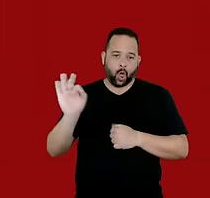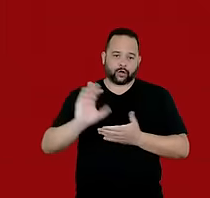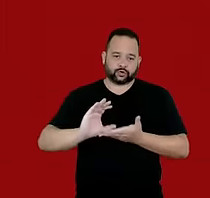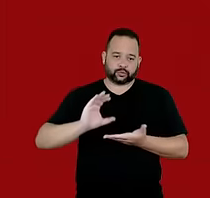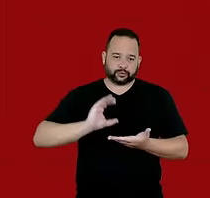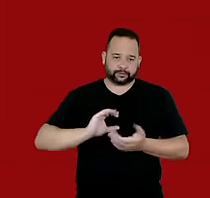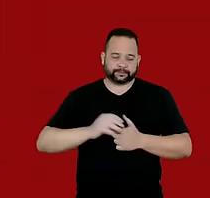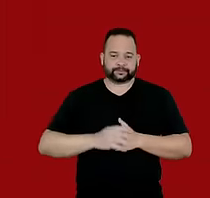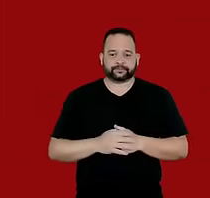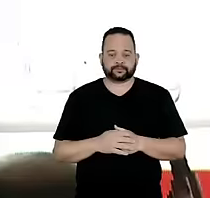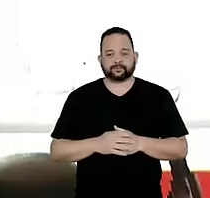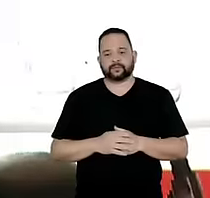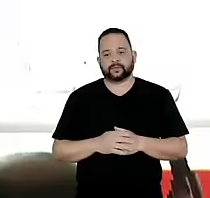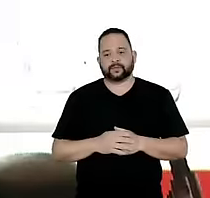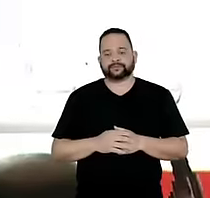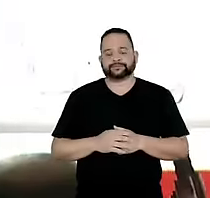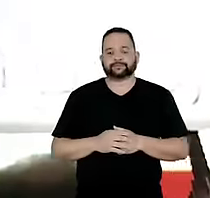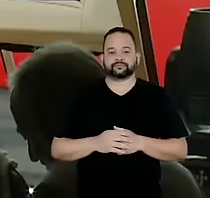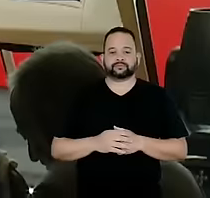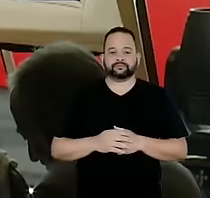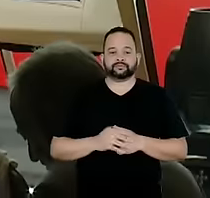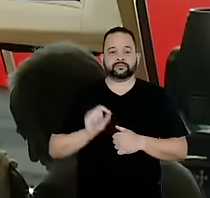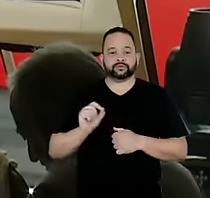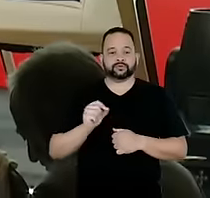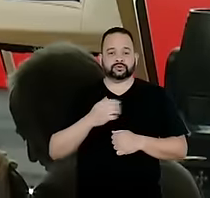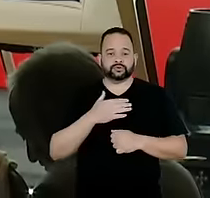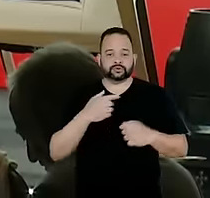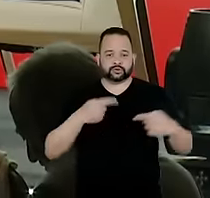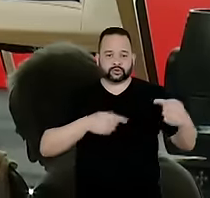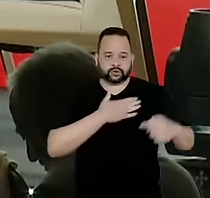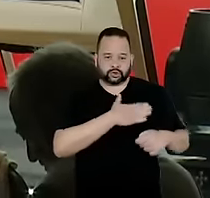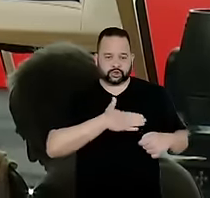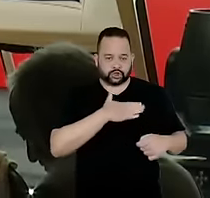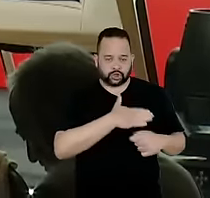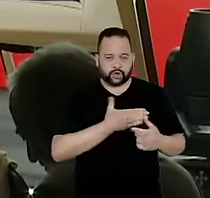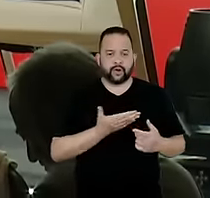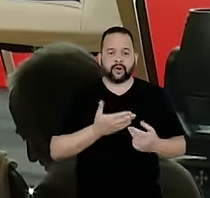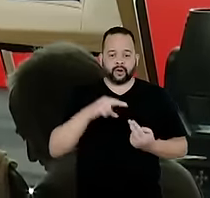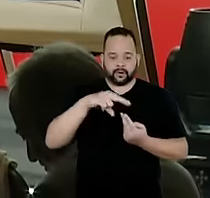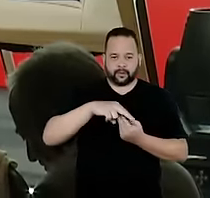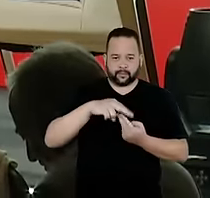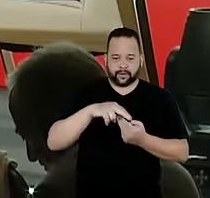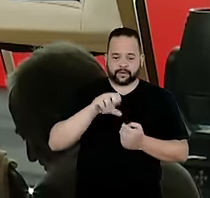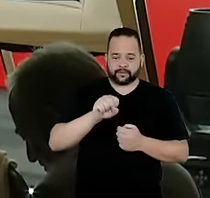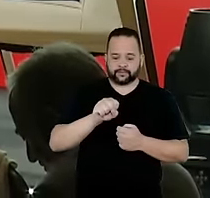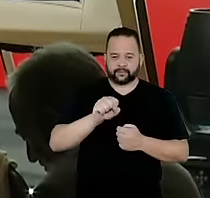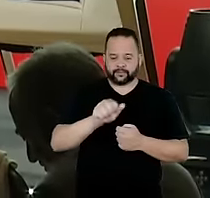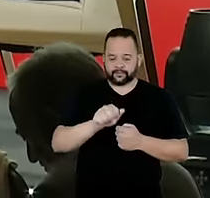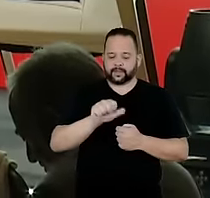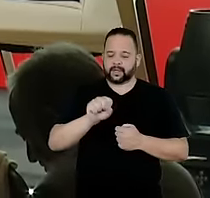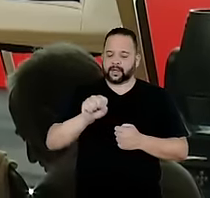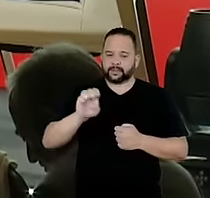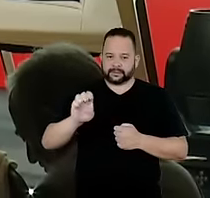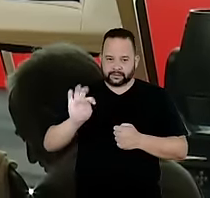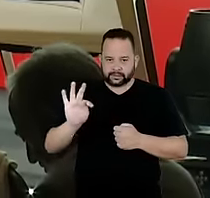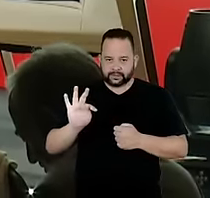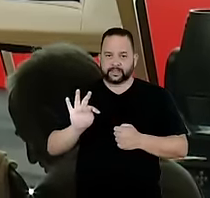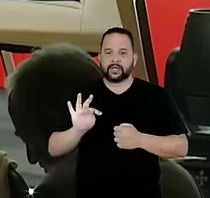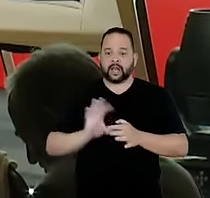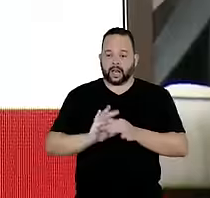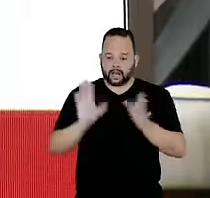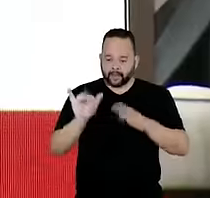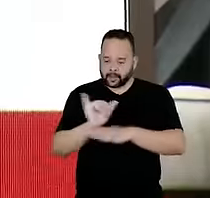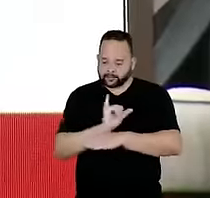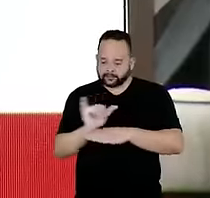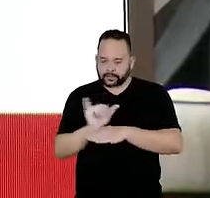o instrumento Cris que a gente gosta é de fundo de fundos néco asset lidera nessa estratégia também pros nossos clientes e a gente